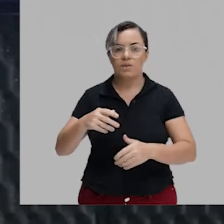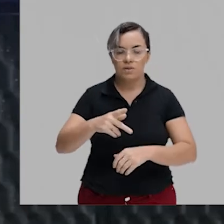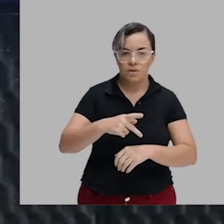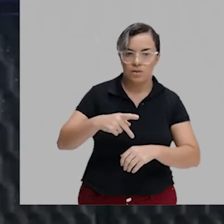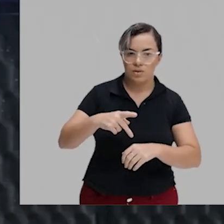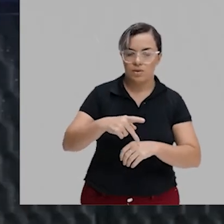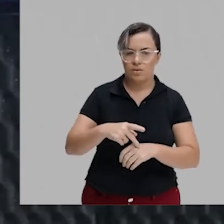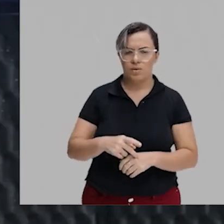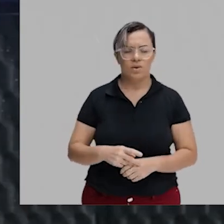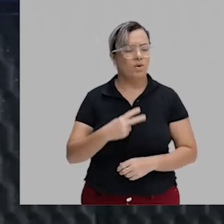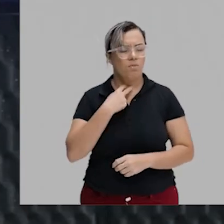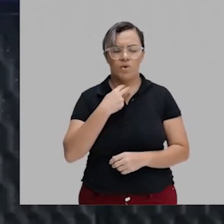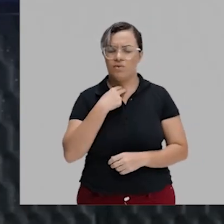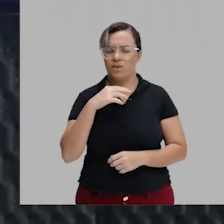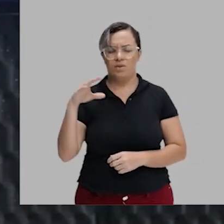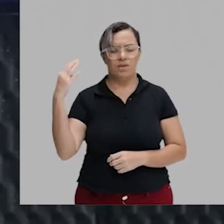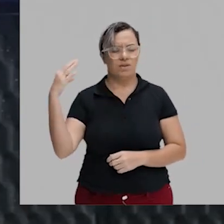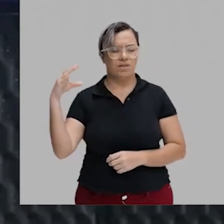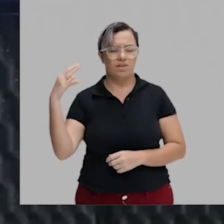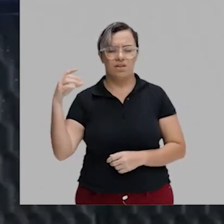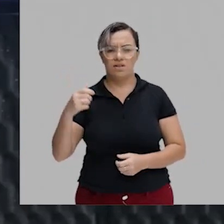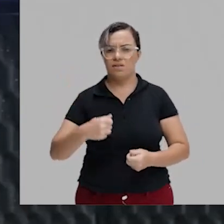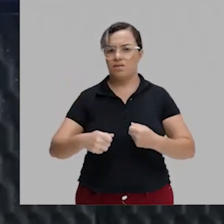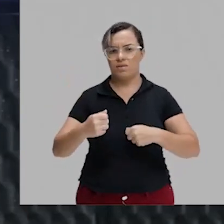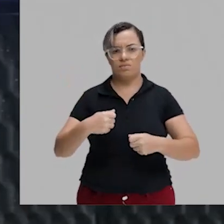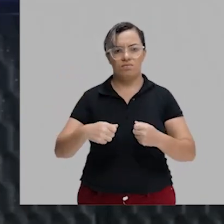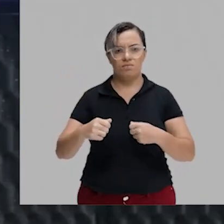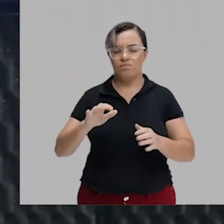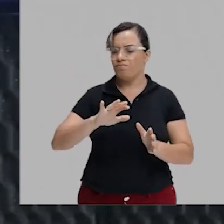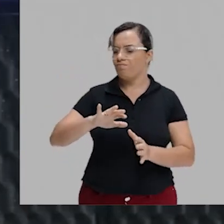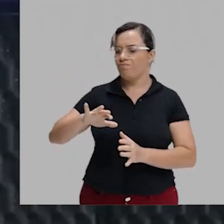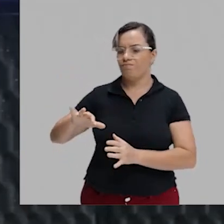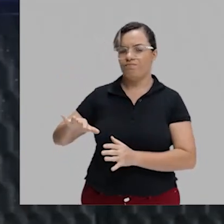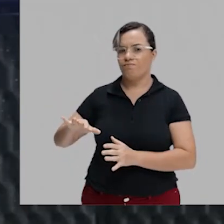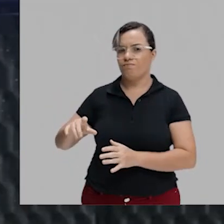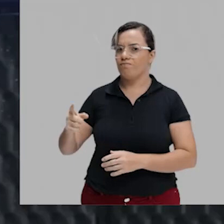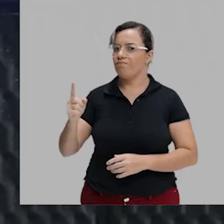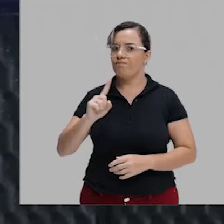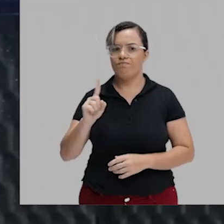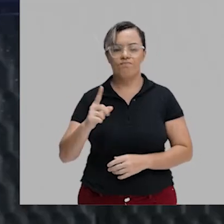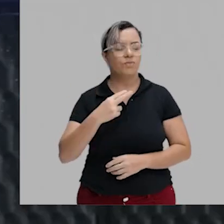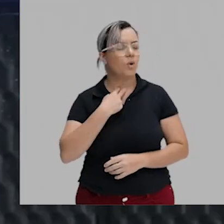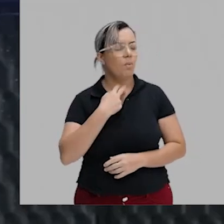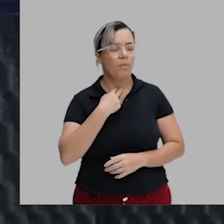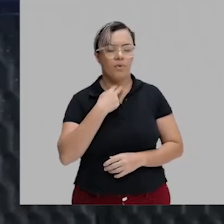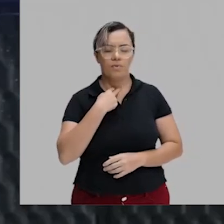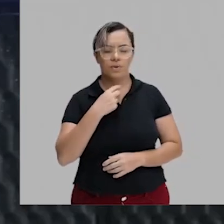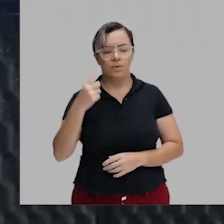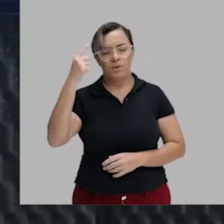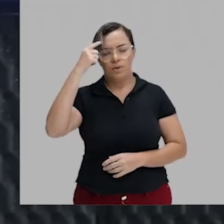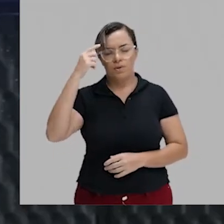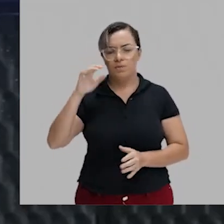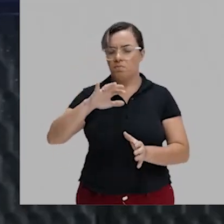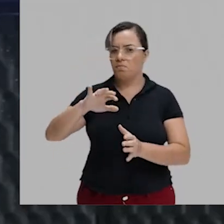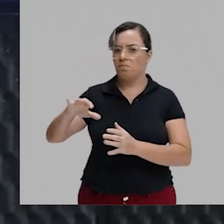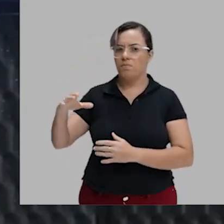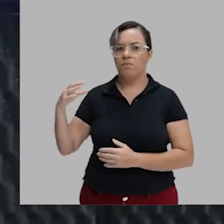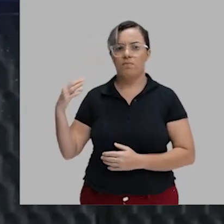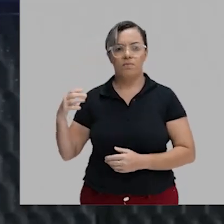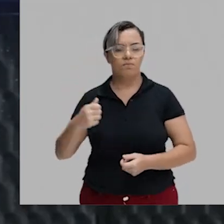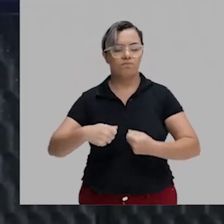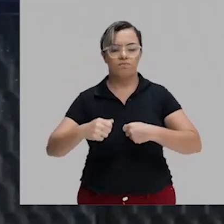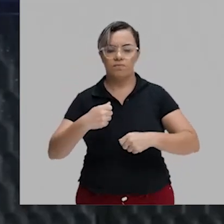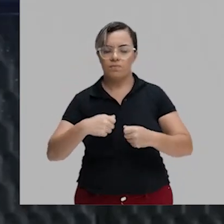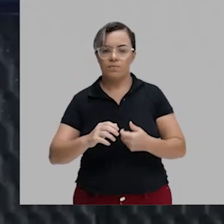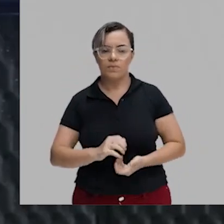de uma ciência econômica. Nesse momento não se pode falar de pensadores econômicos. Por isso o mercantilismo ele não